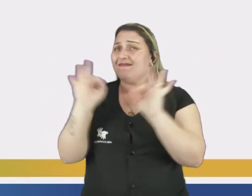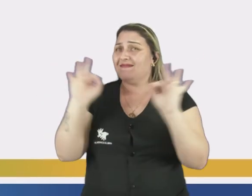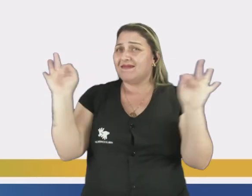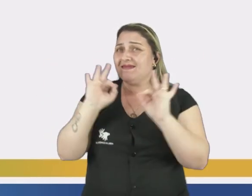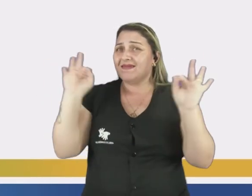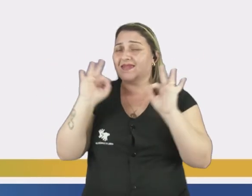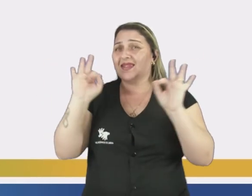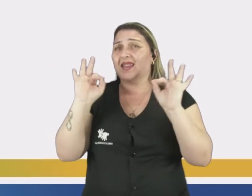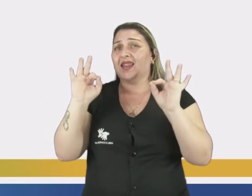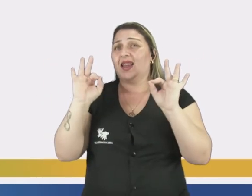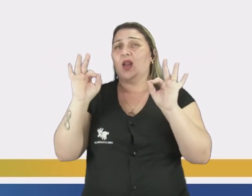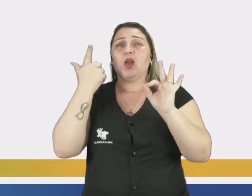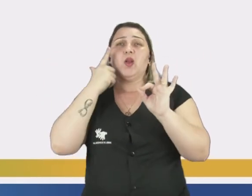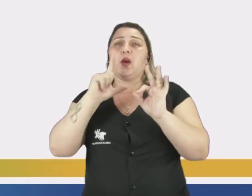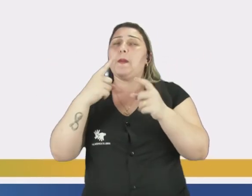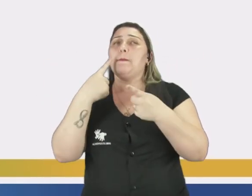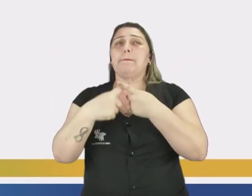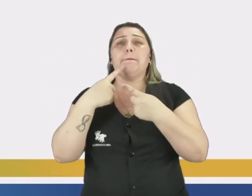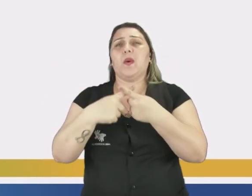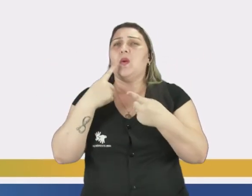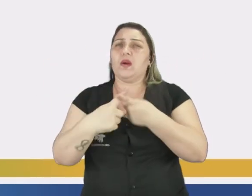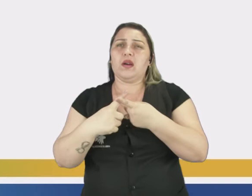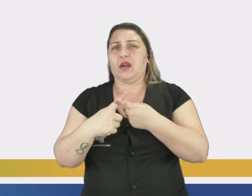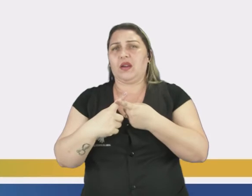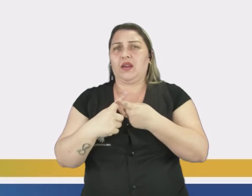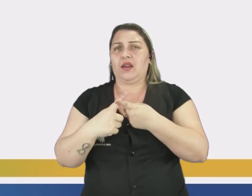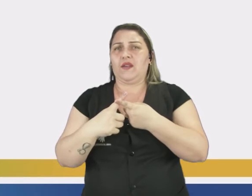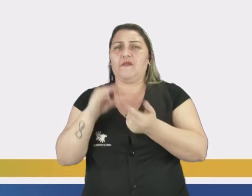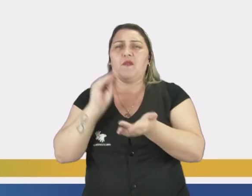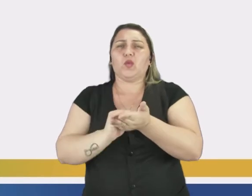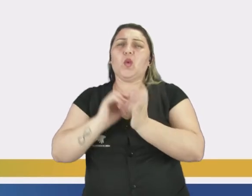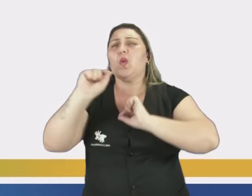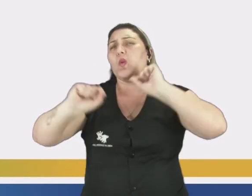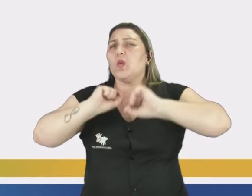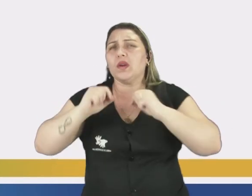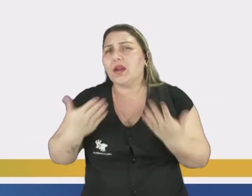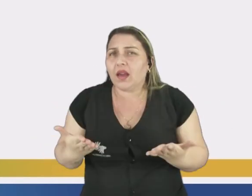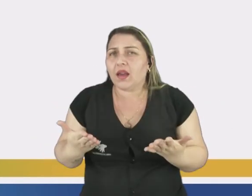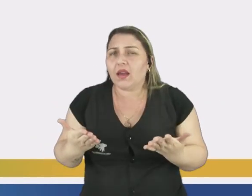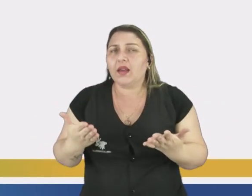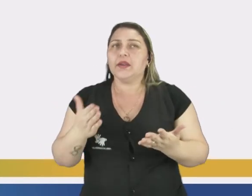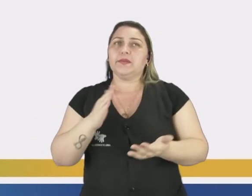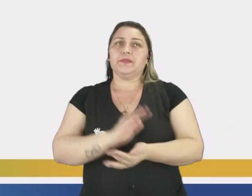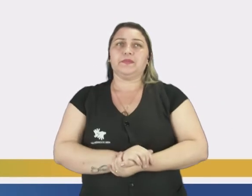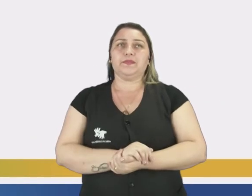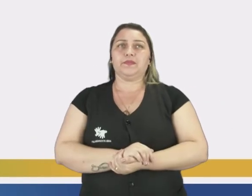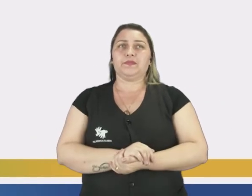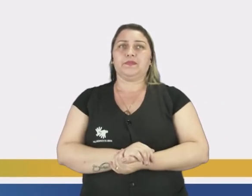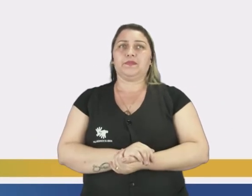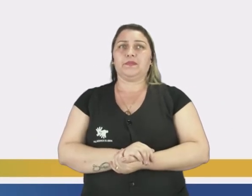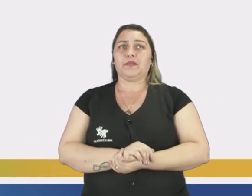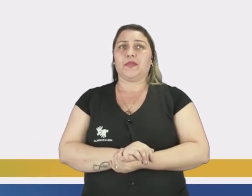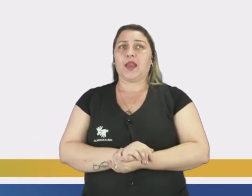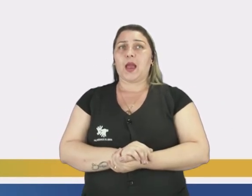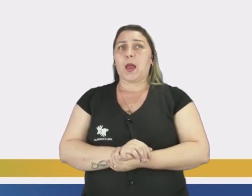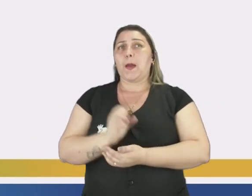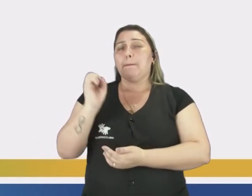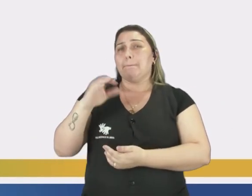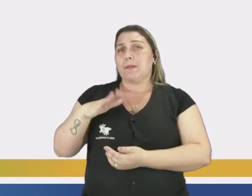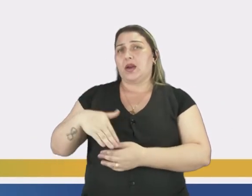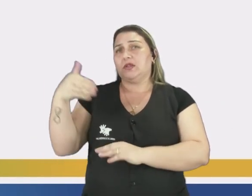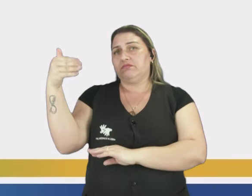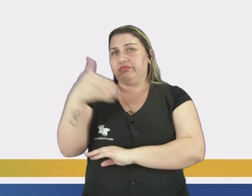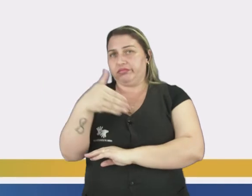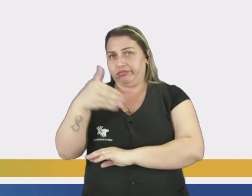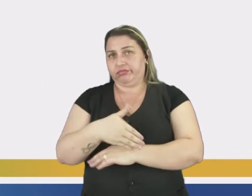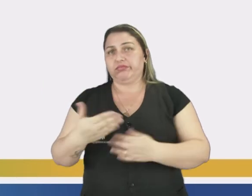O bronzeamento não ocorreu porque a luz emitida pela lâmpada incandescente é de... E aí a resposta seria